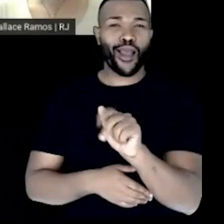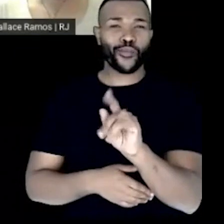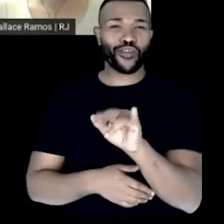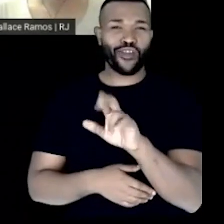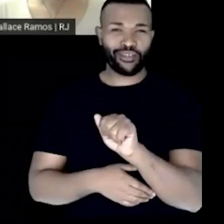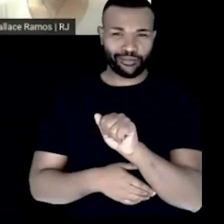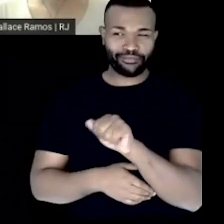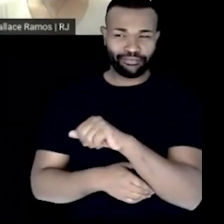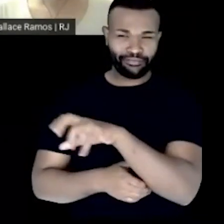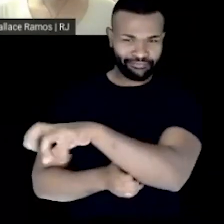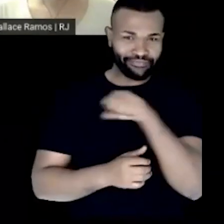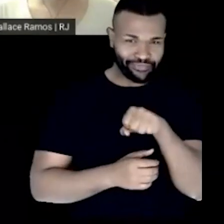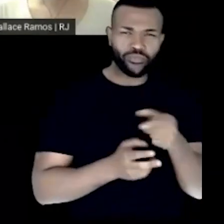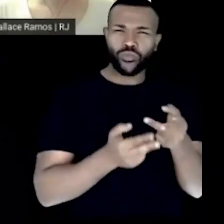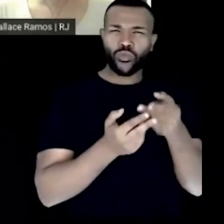capivara. Sim.